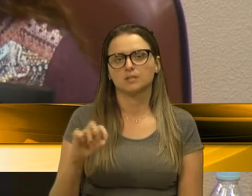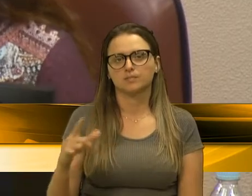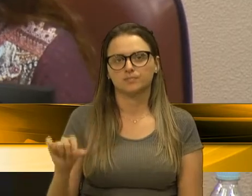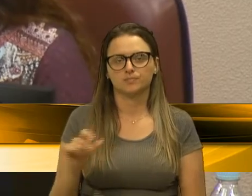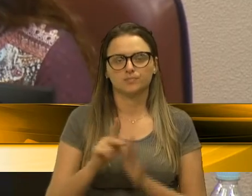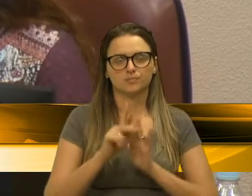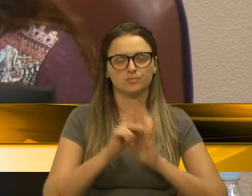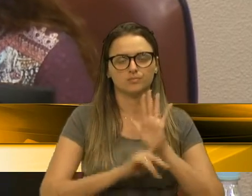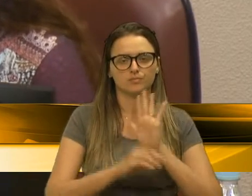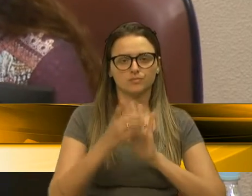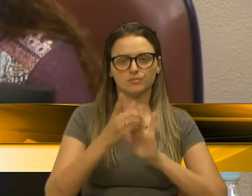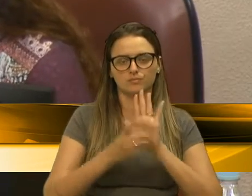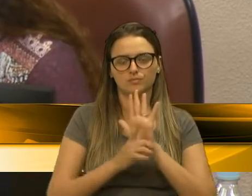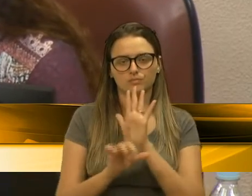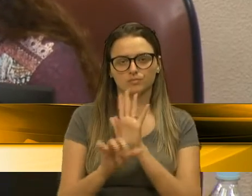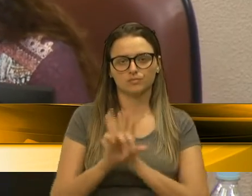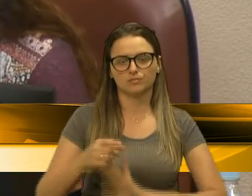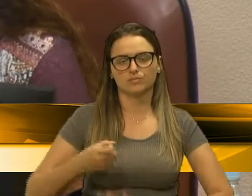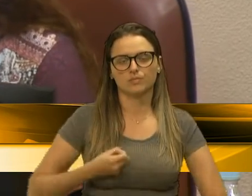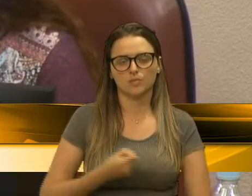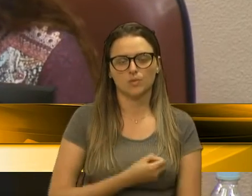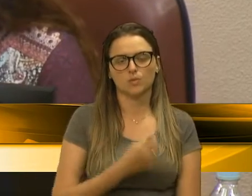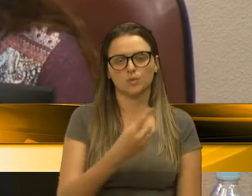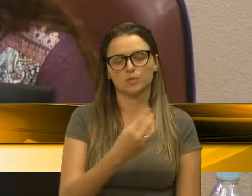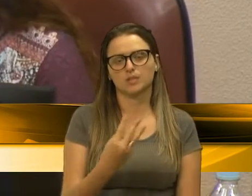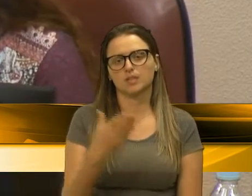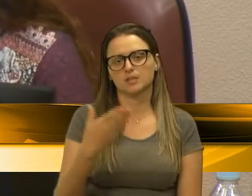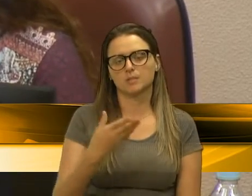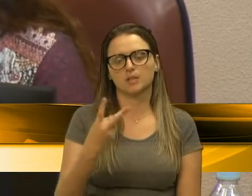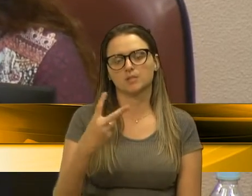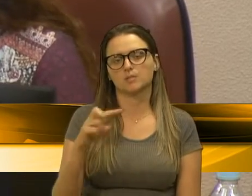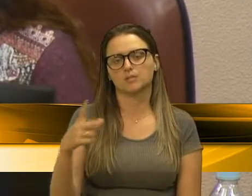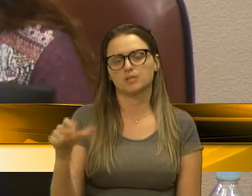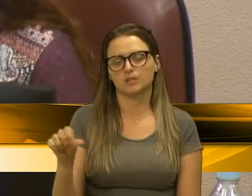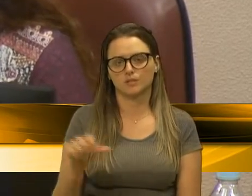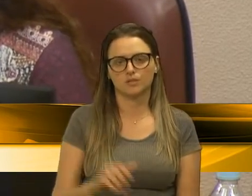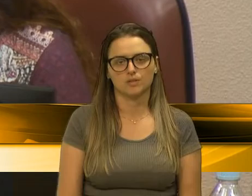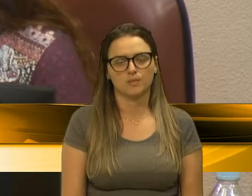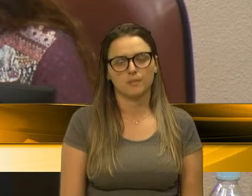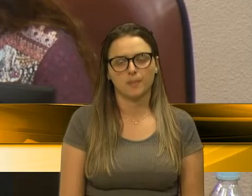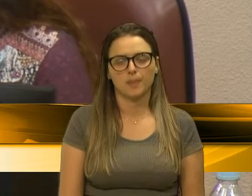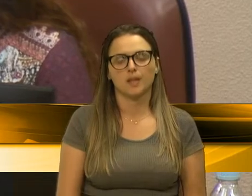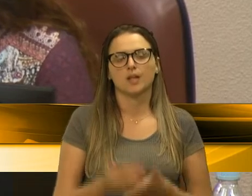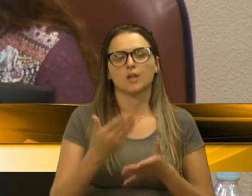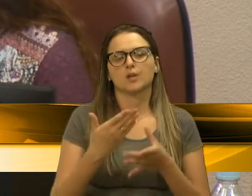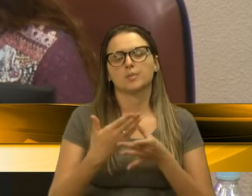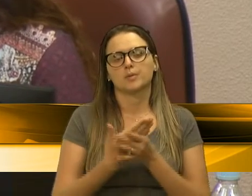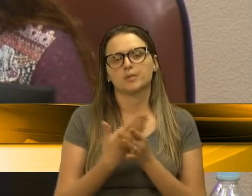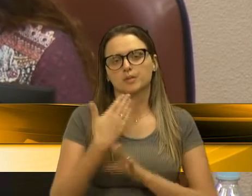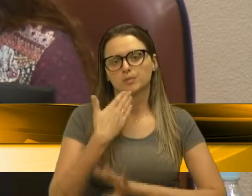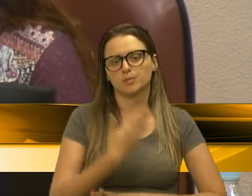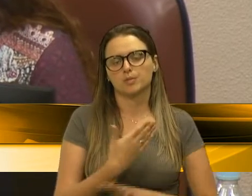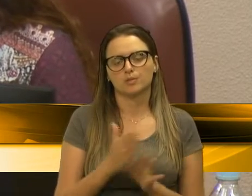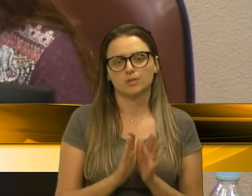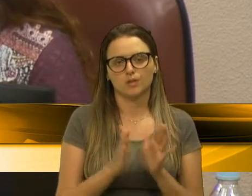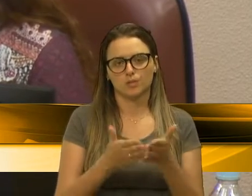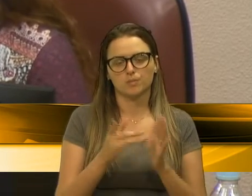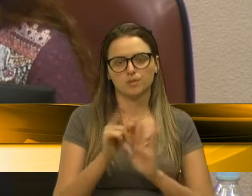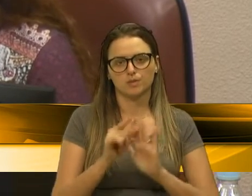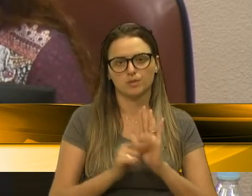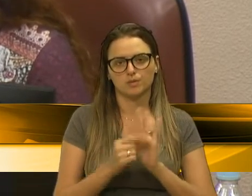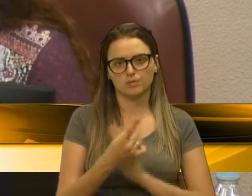160/2019, projeto de decreto legislativo número 13/2019. Diligência de processo a pedido da comissão,